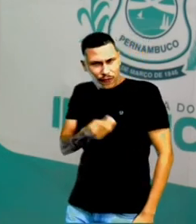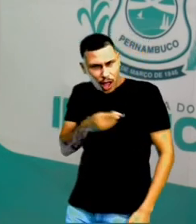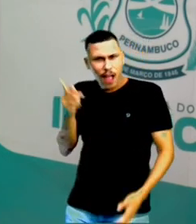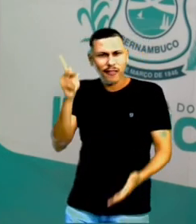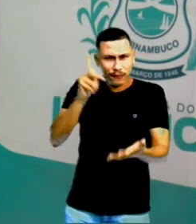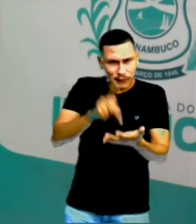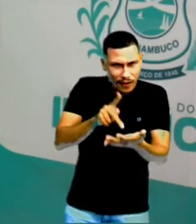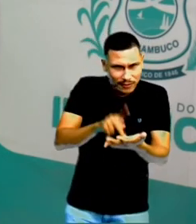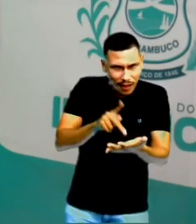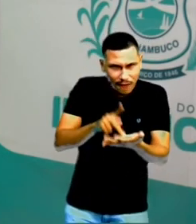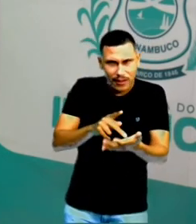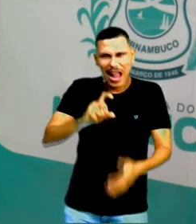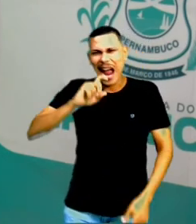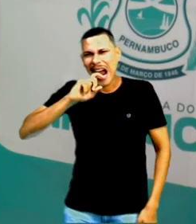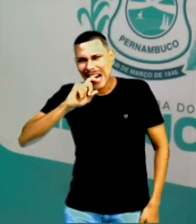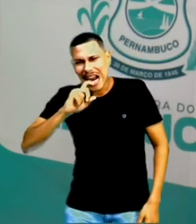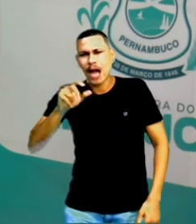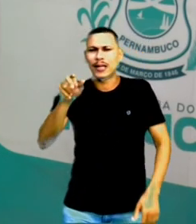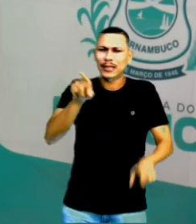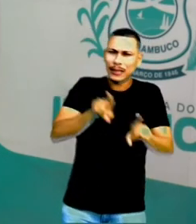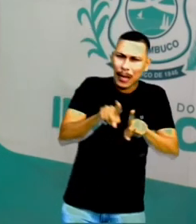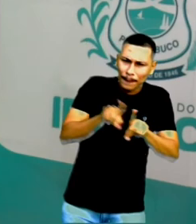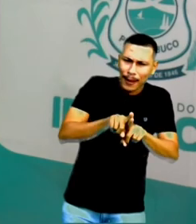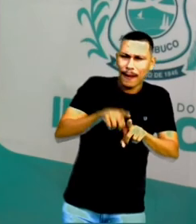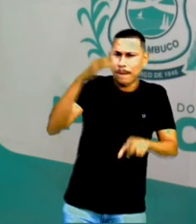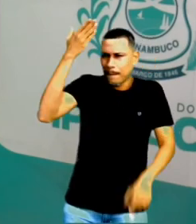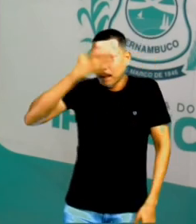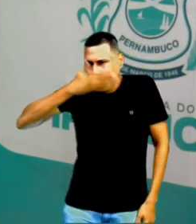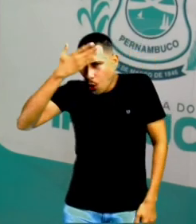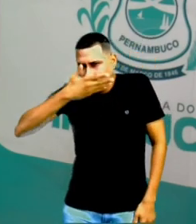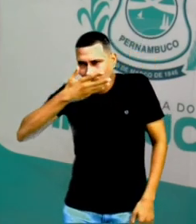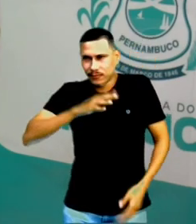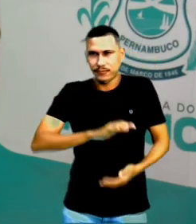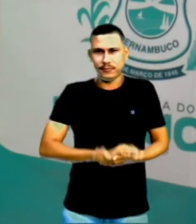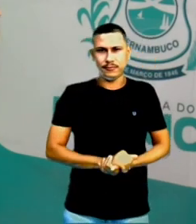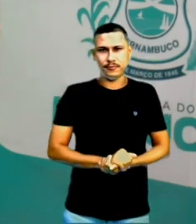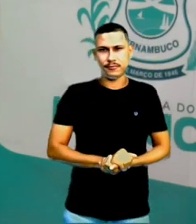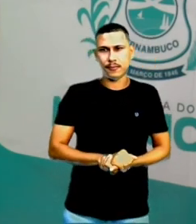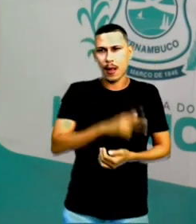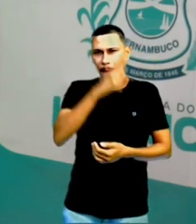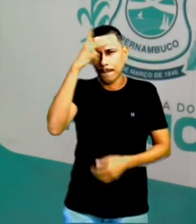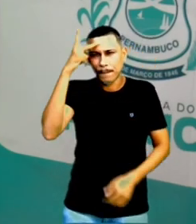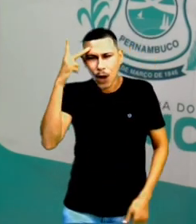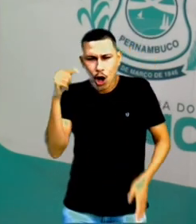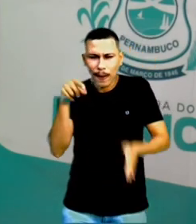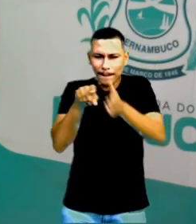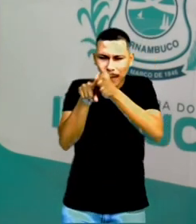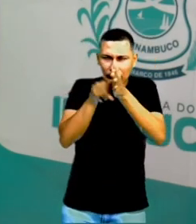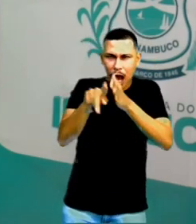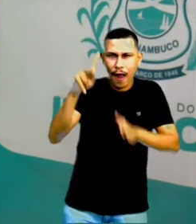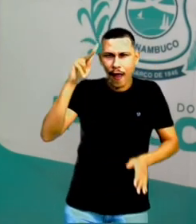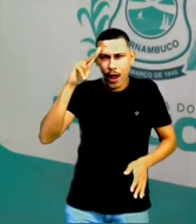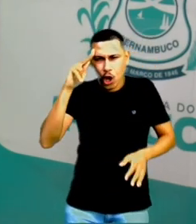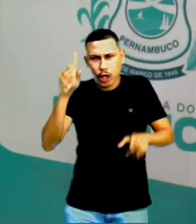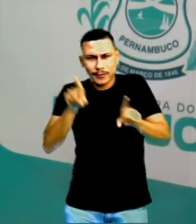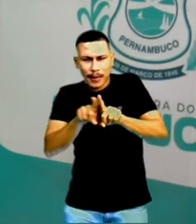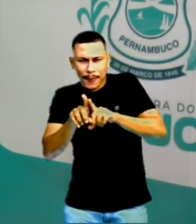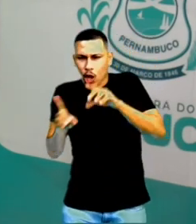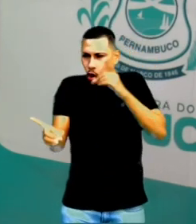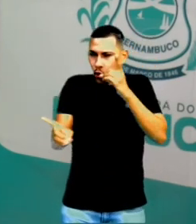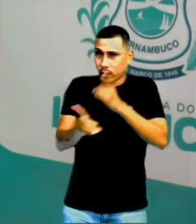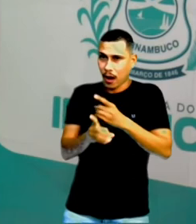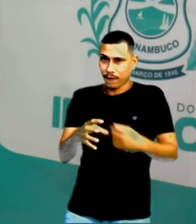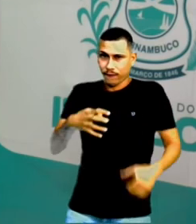tem os fósseis, os pesquisadores, os historiadores encontraram. Então, é